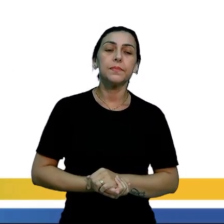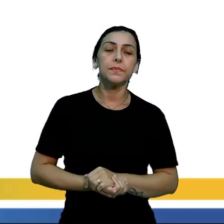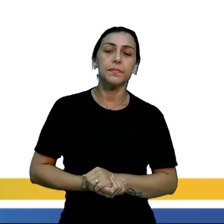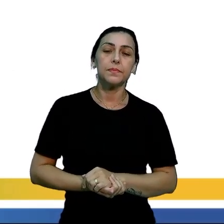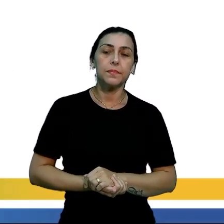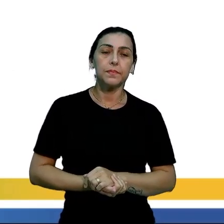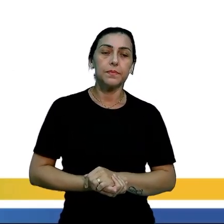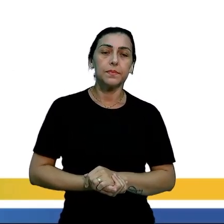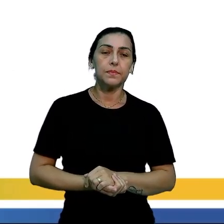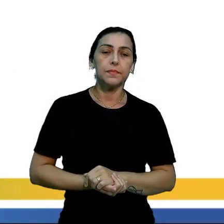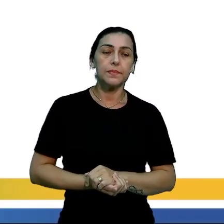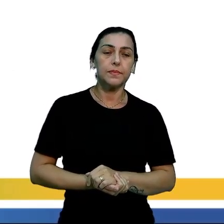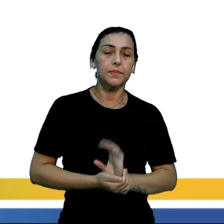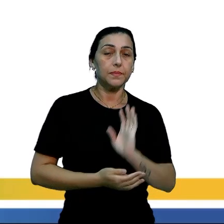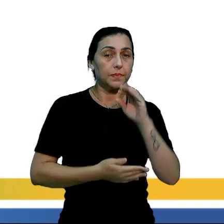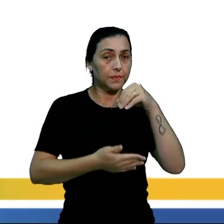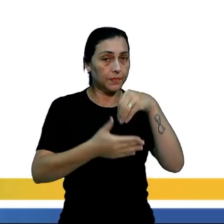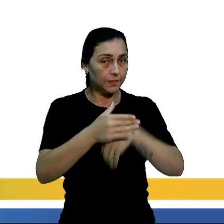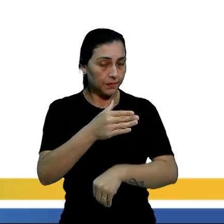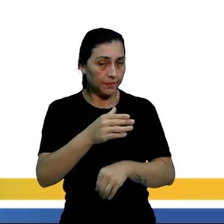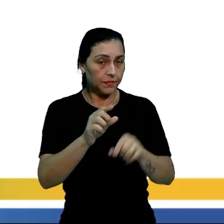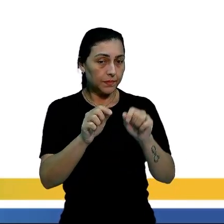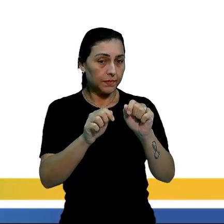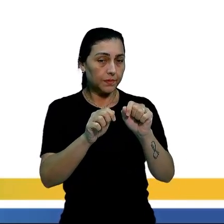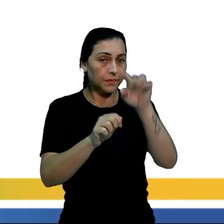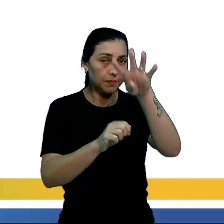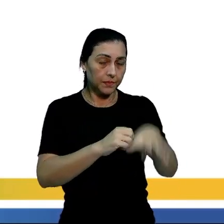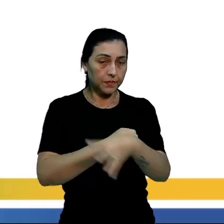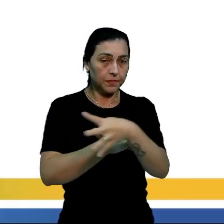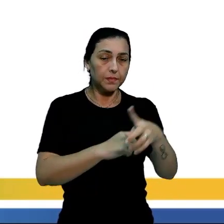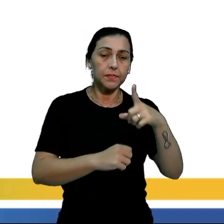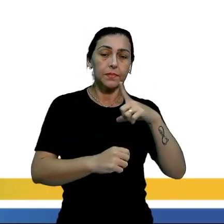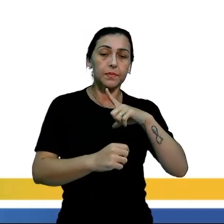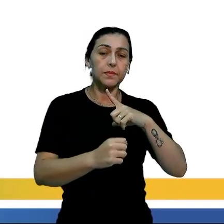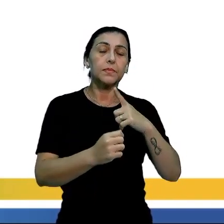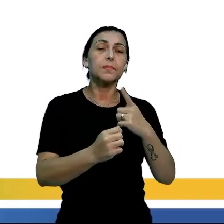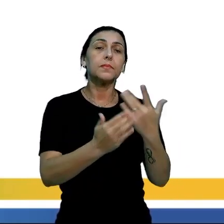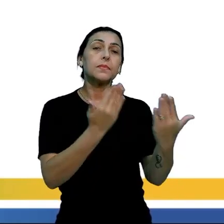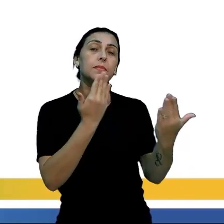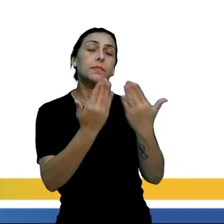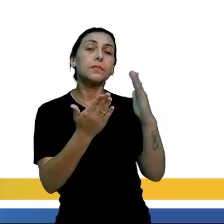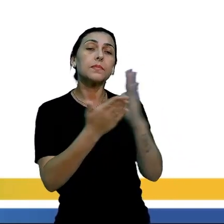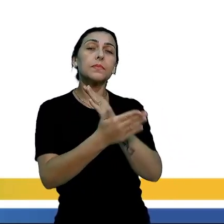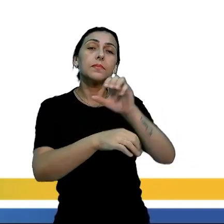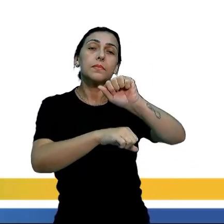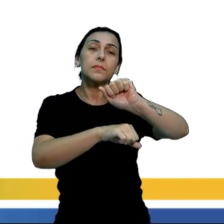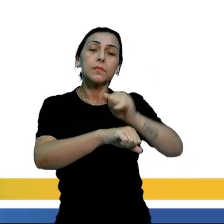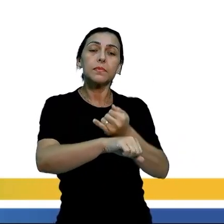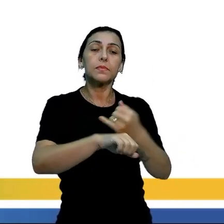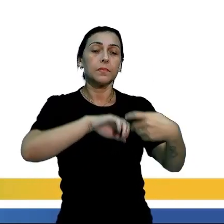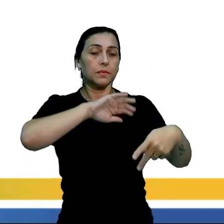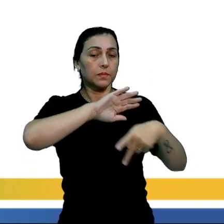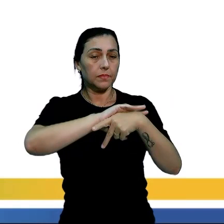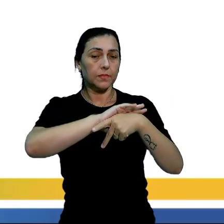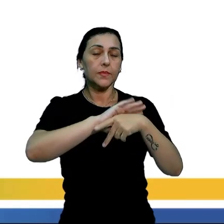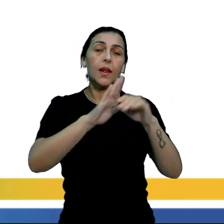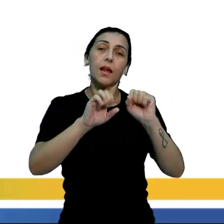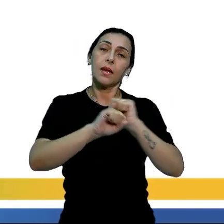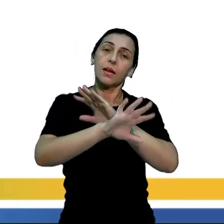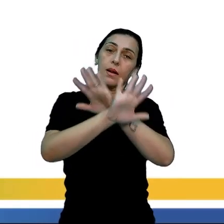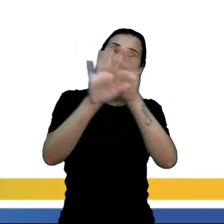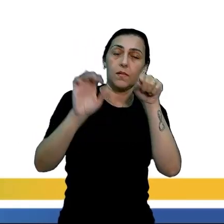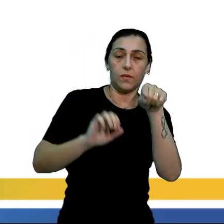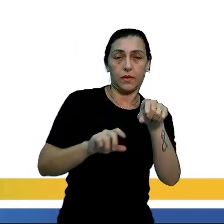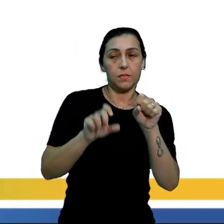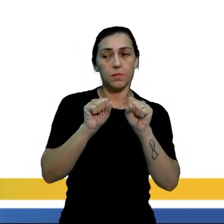E aí, né, dentro desse quadro comparativo aí, nós temos alguns, né, adjetivos possessivos. Claro que você também